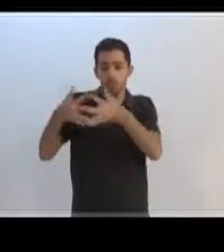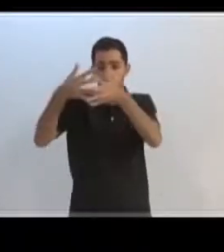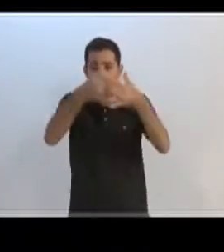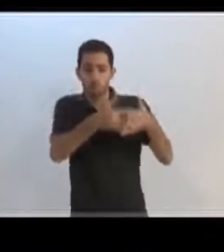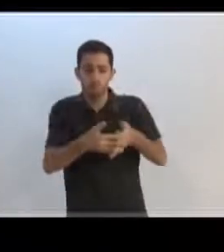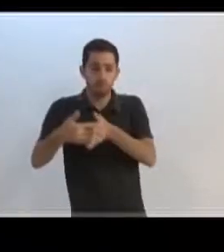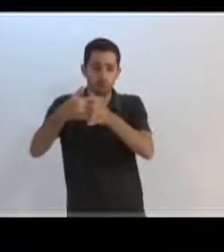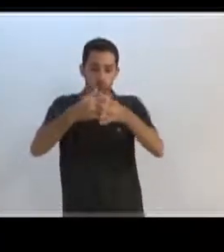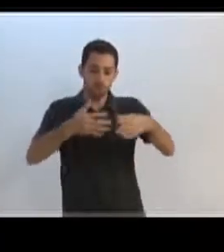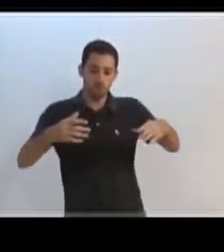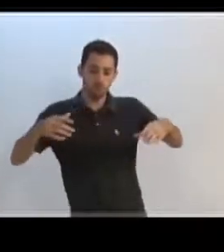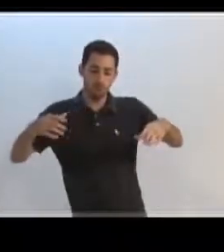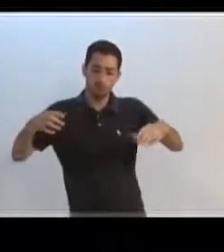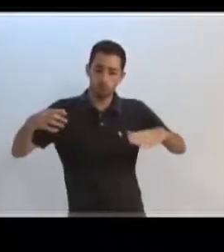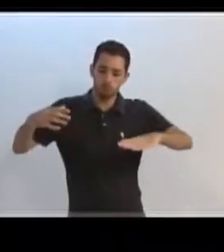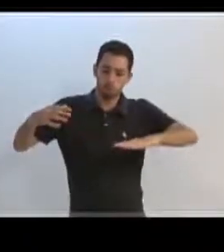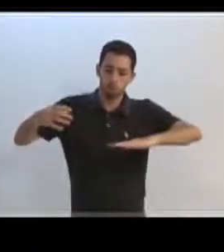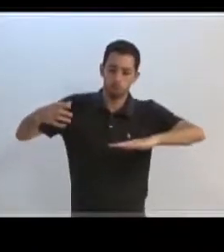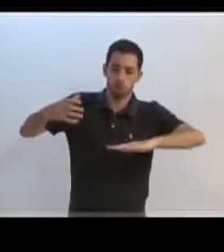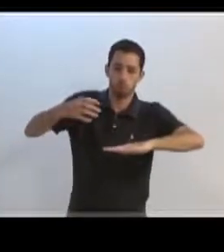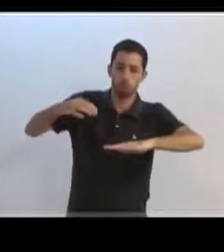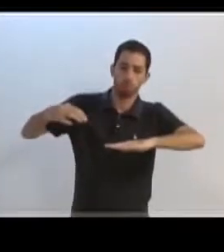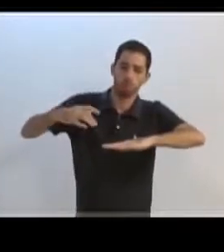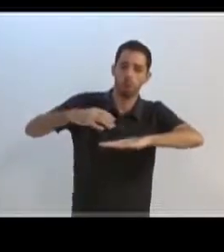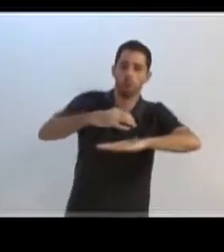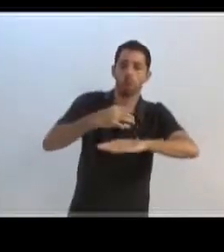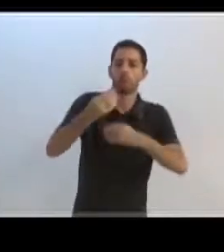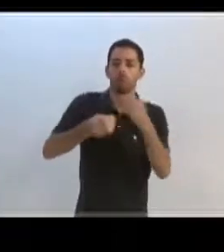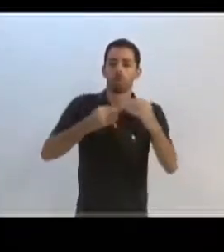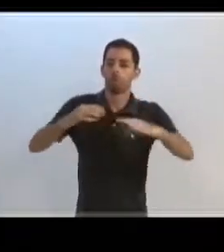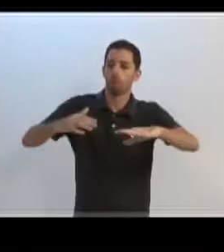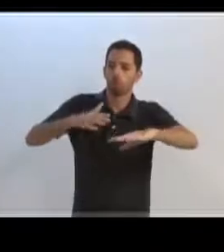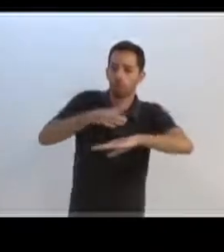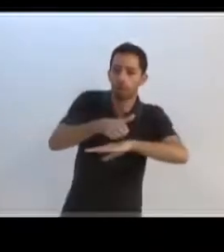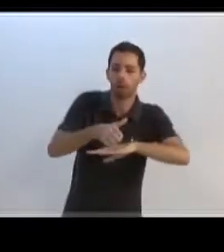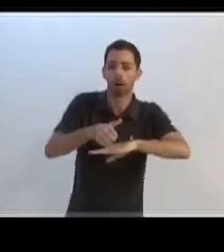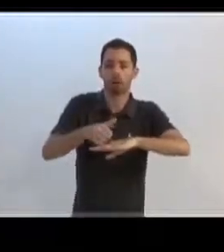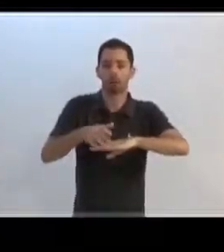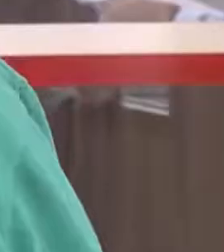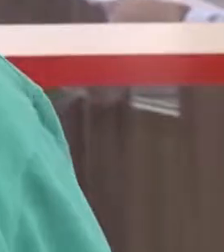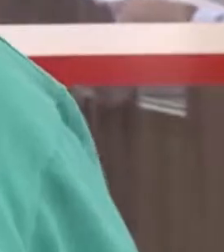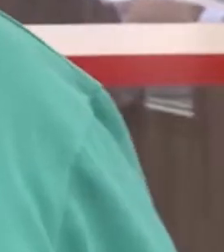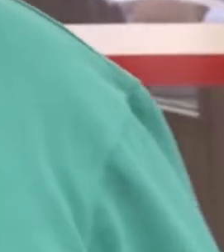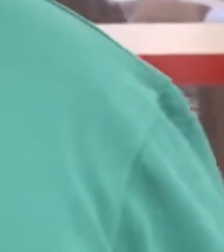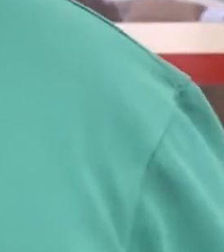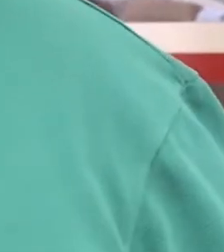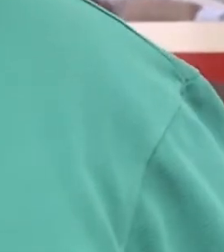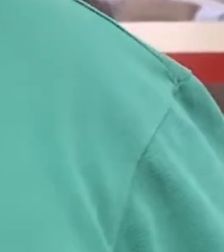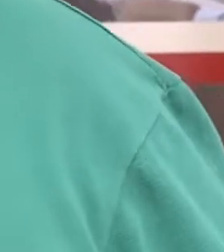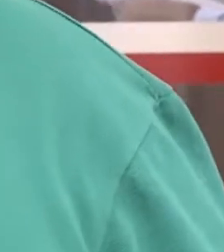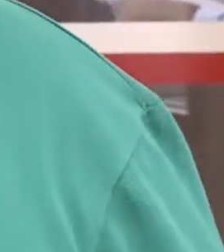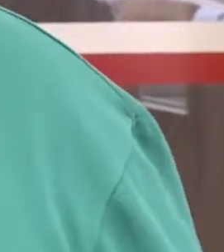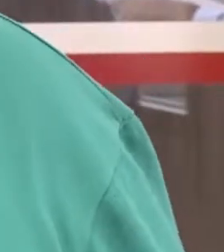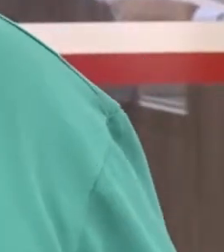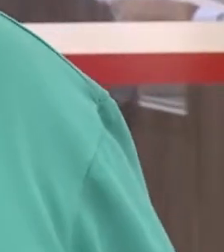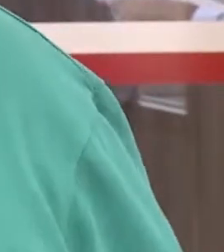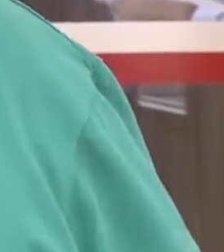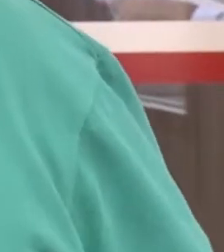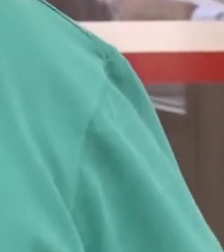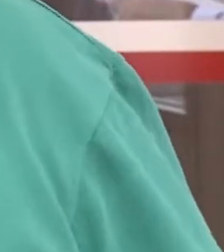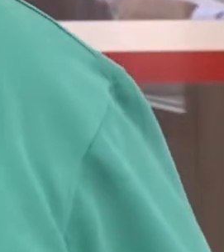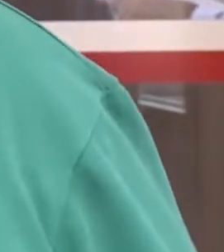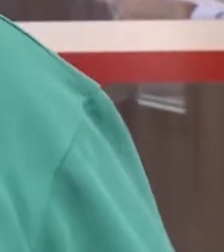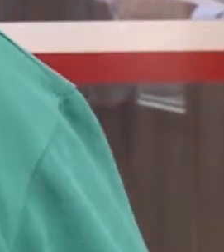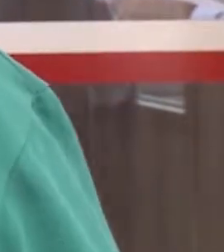não permite a entrada fácil das ambulâncias para dentro do pátio do hospital. Eles andaram modificando a rua Itajaí,